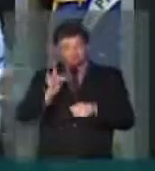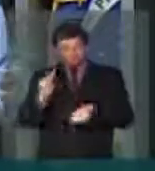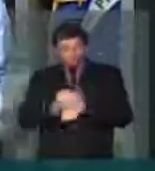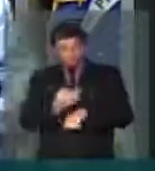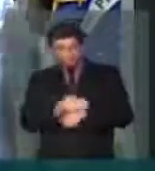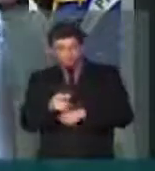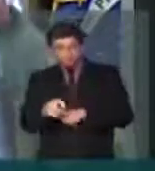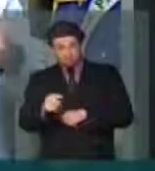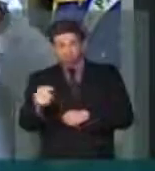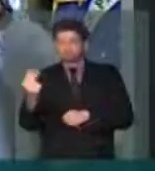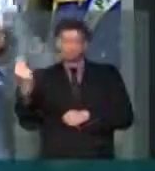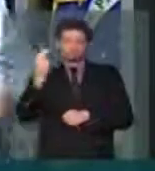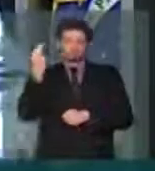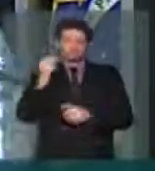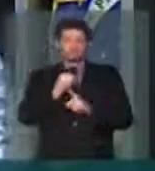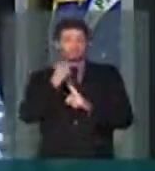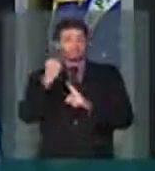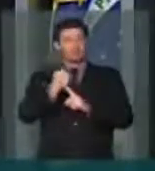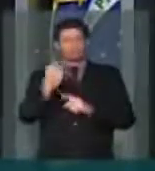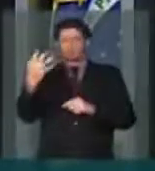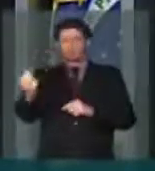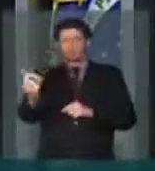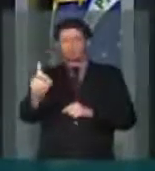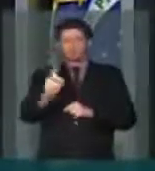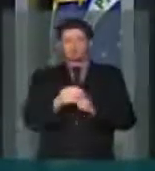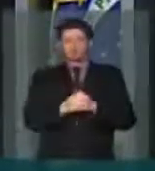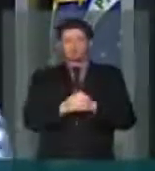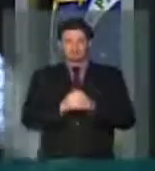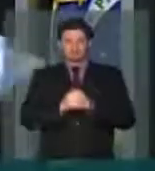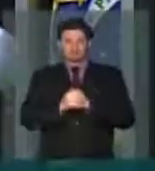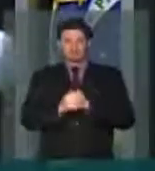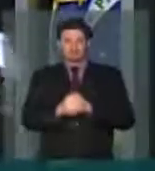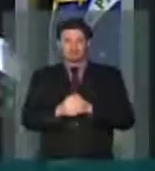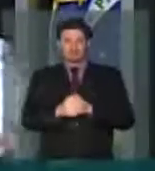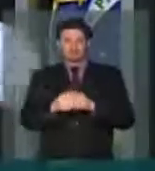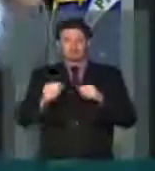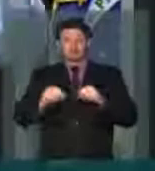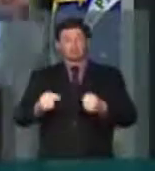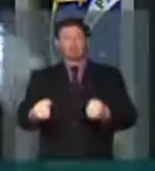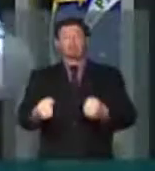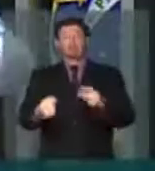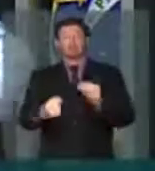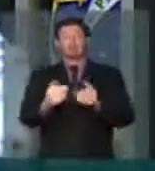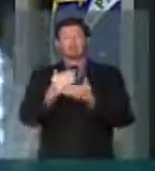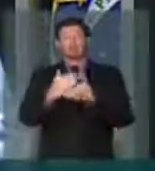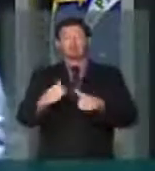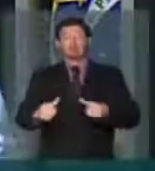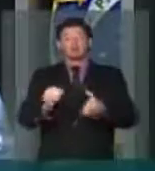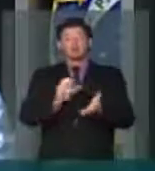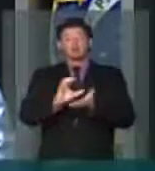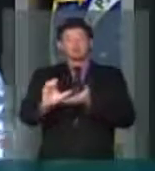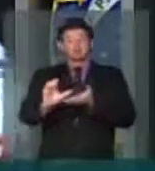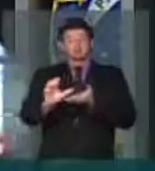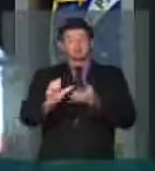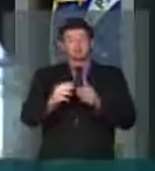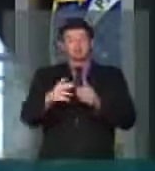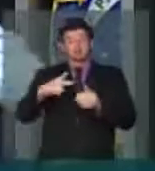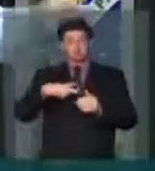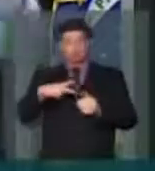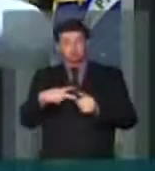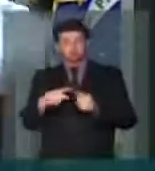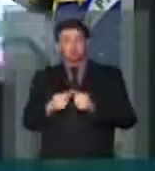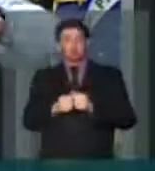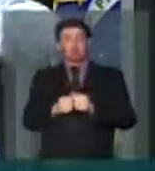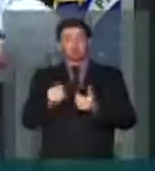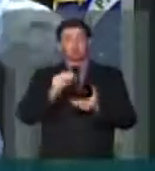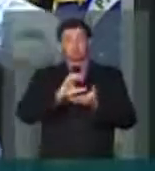suportaria isso e a sociedade não aceitaria. Só defende o fim do financiamento privado